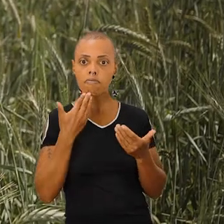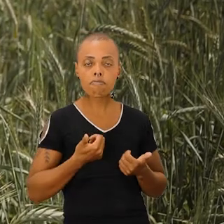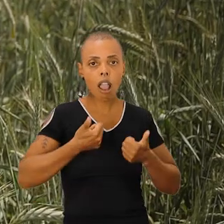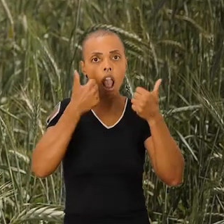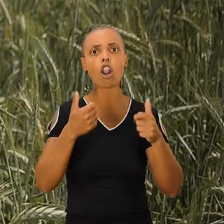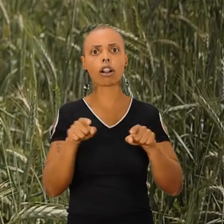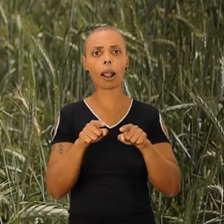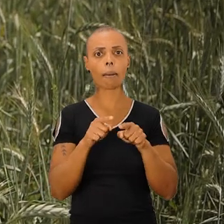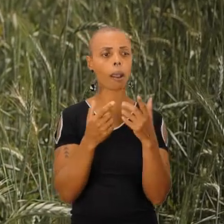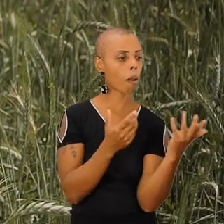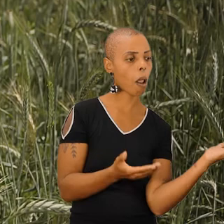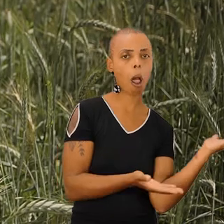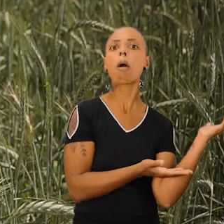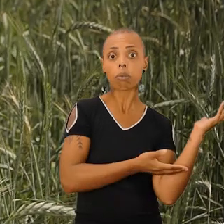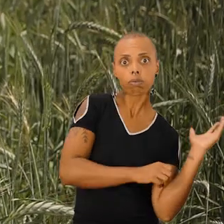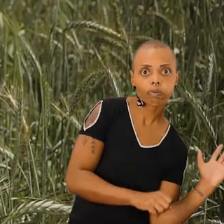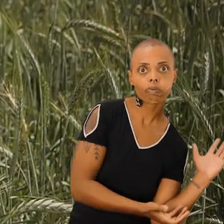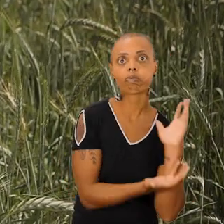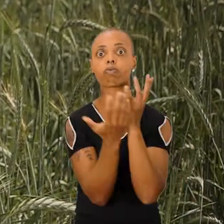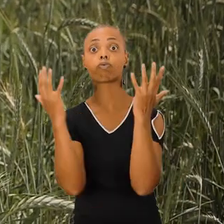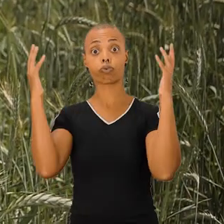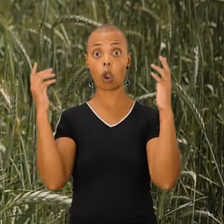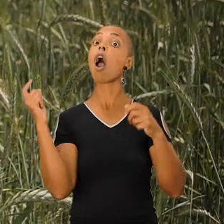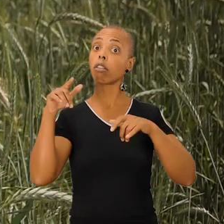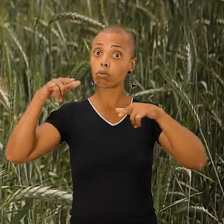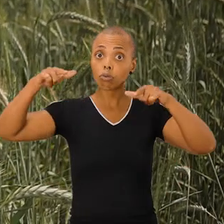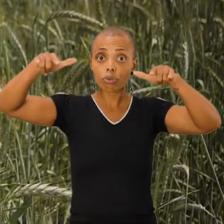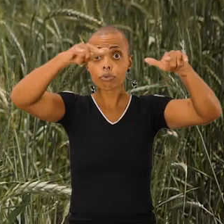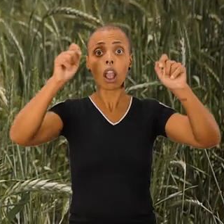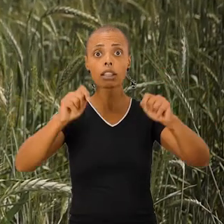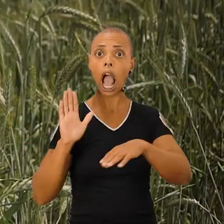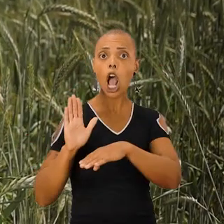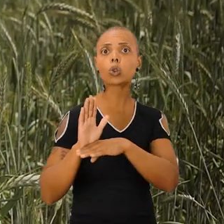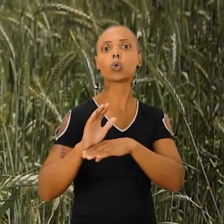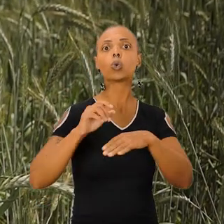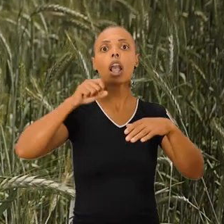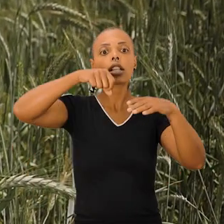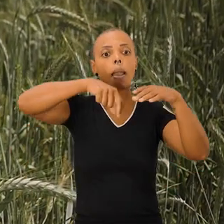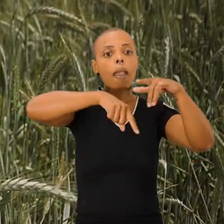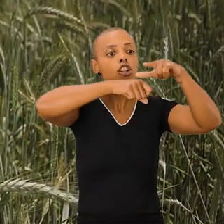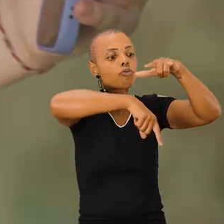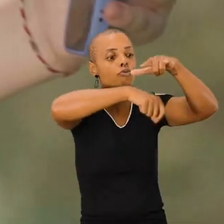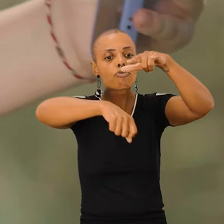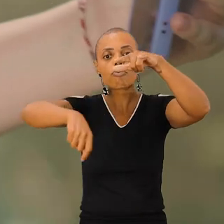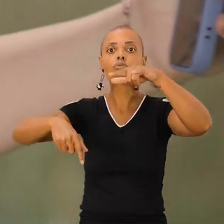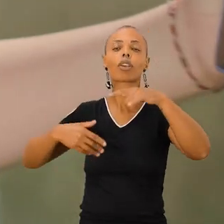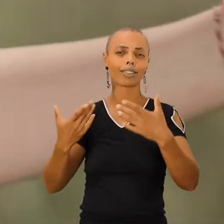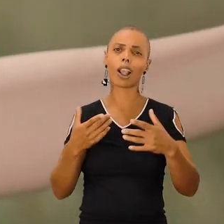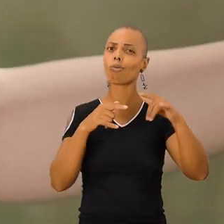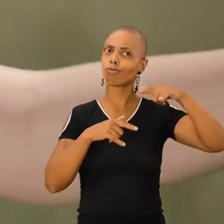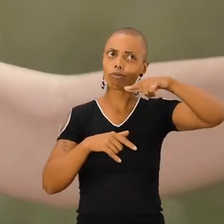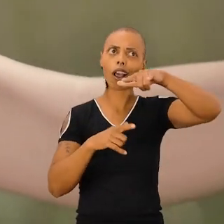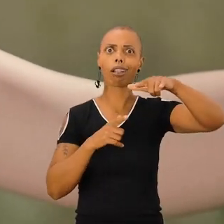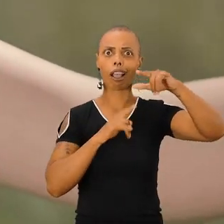É, a questão de reflorestamento, o drone pode cuidar disso também, tá? Jogar sementes, recuperar a mata de vocês aí. Então, o drone é um assunto muito